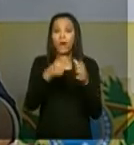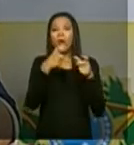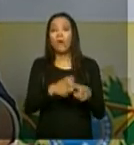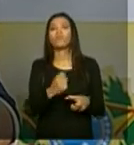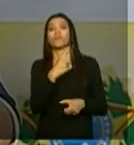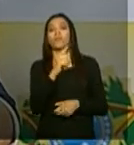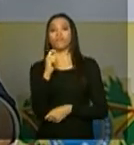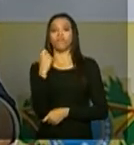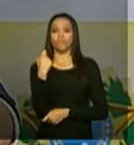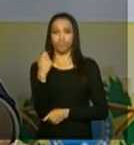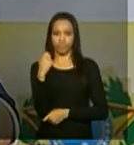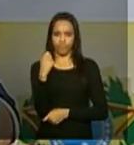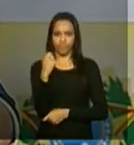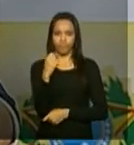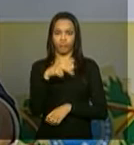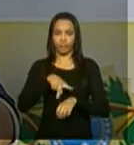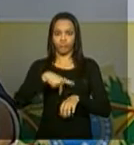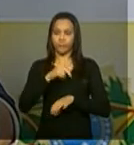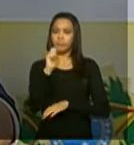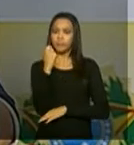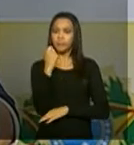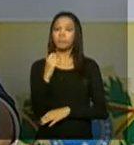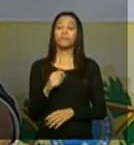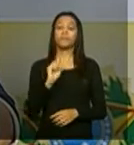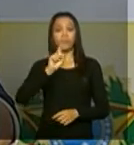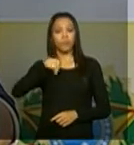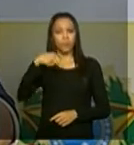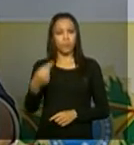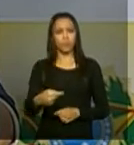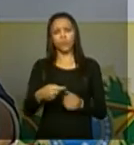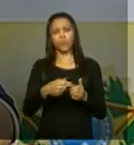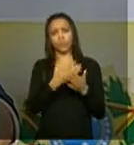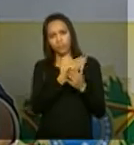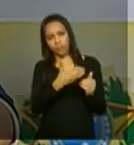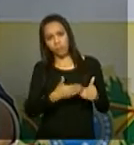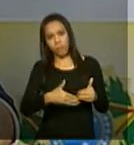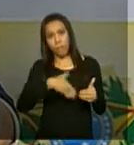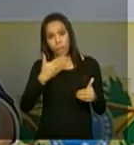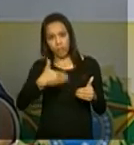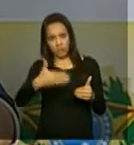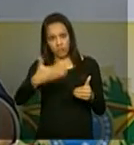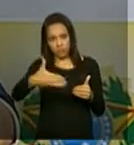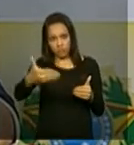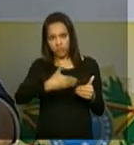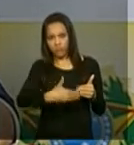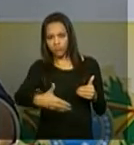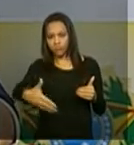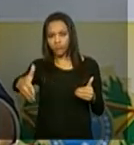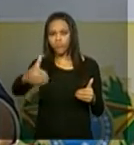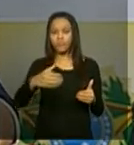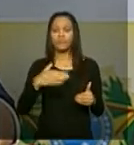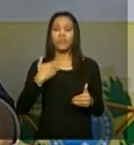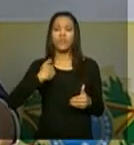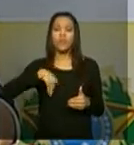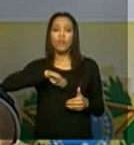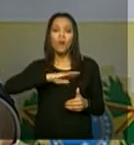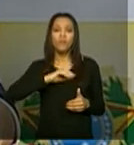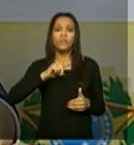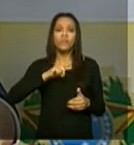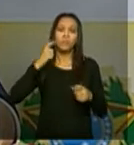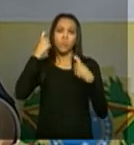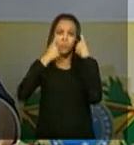o governo durante todo esse processo nós tivemos assim é uma preocupação